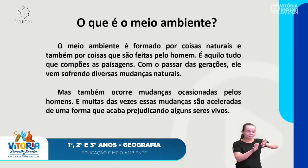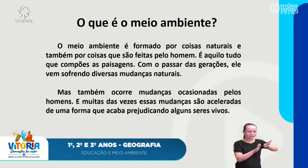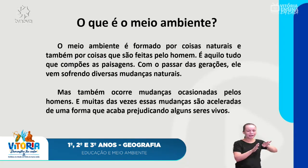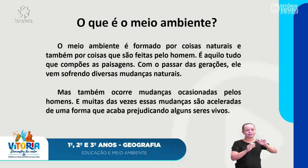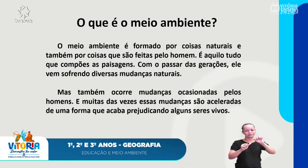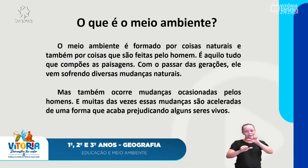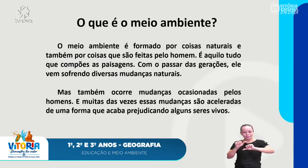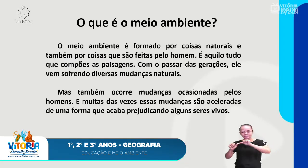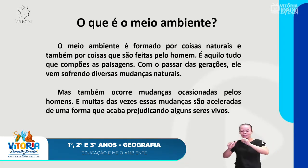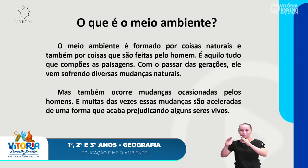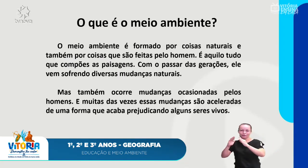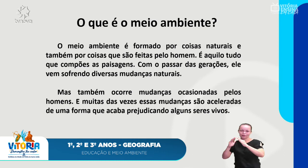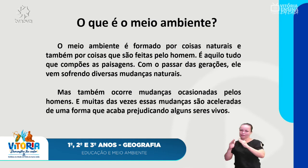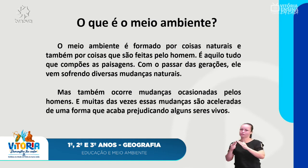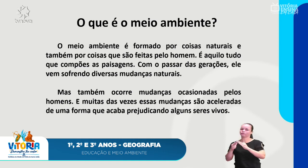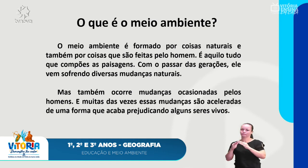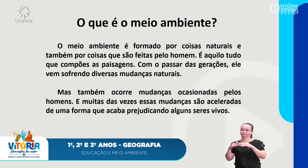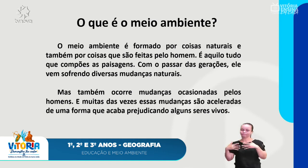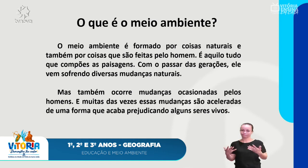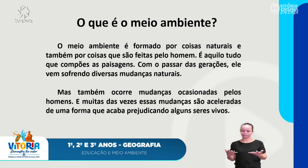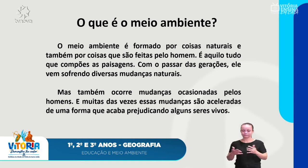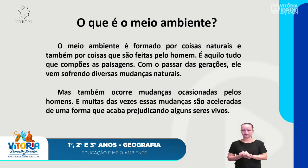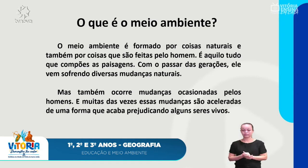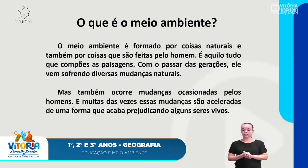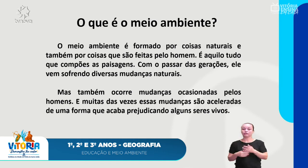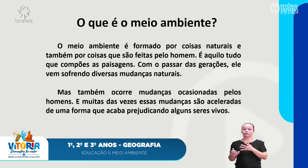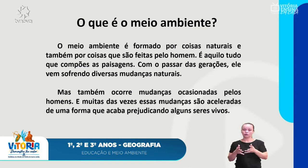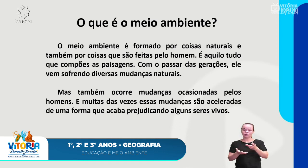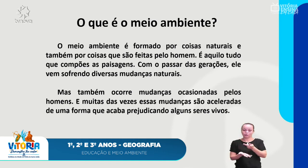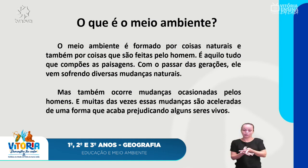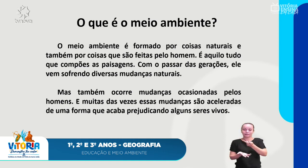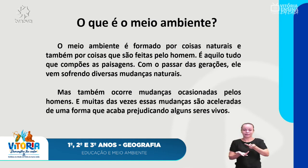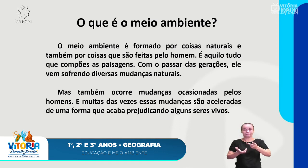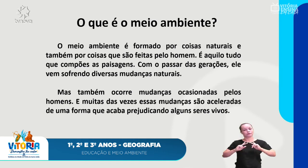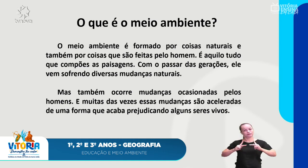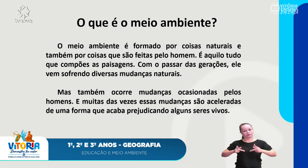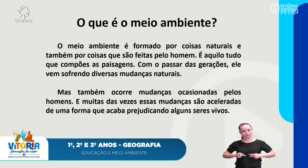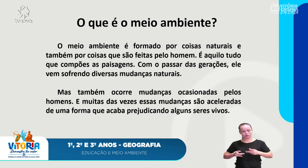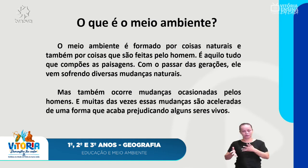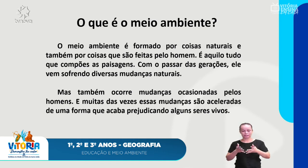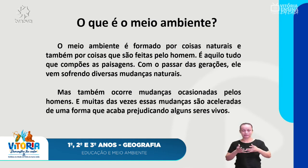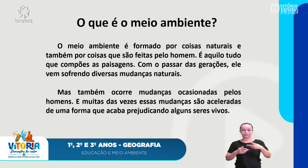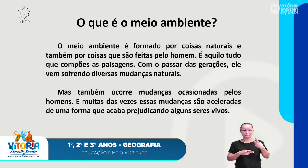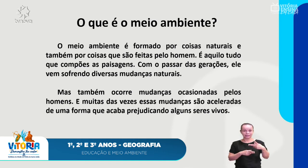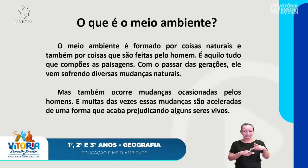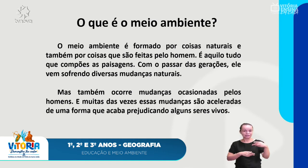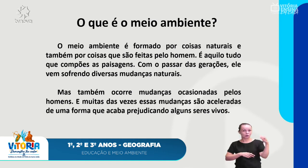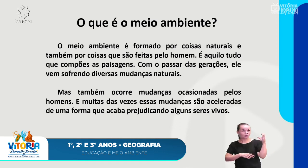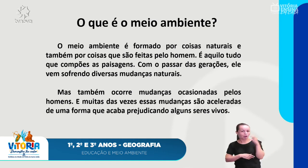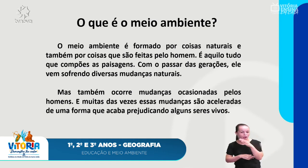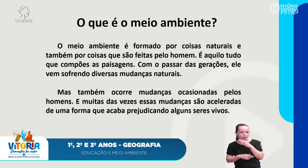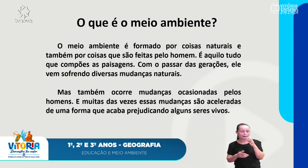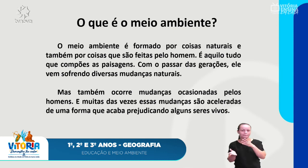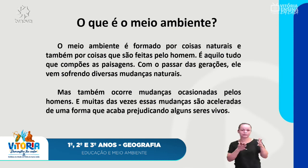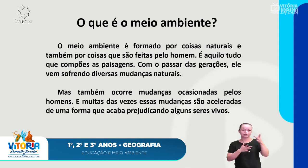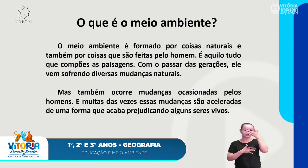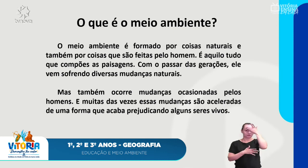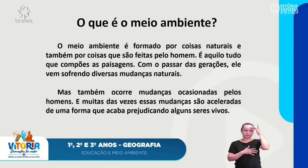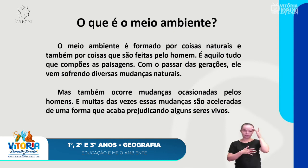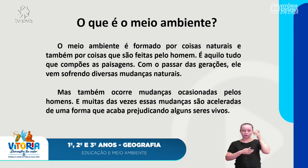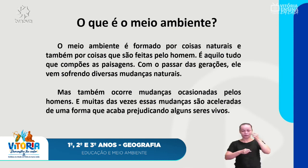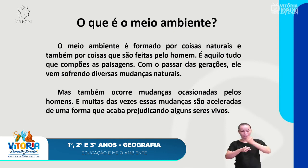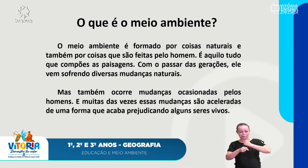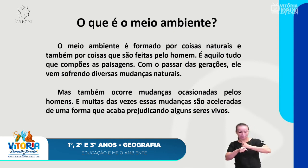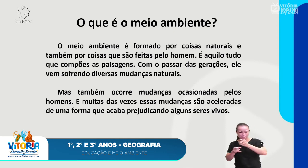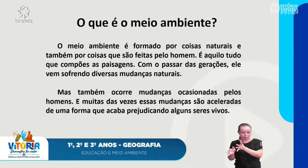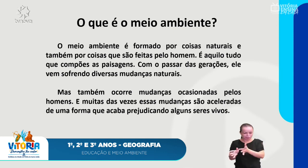ocorrem mudanças ocasionadas pelos homens. E muitas das vezes essas mudanças são aceleradas de uma forma que acaba